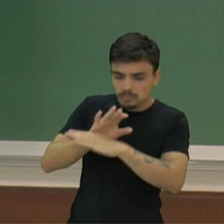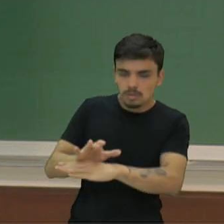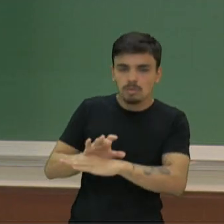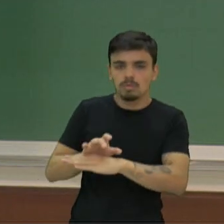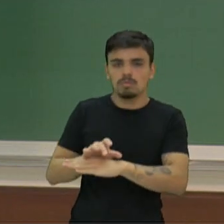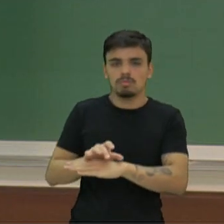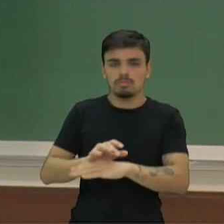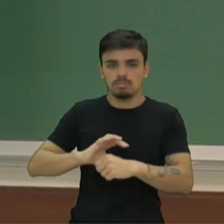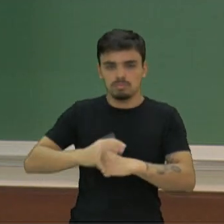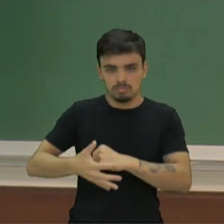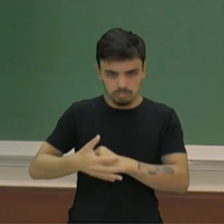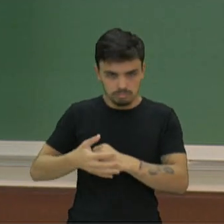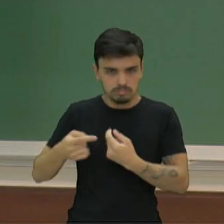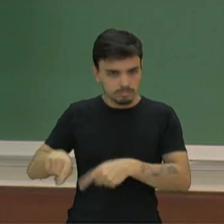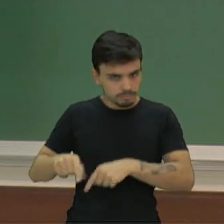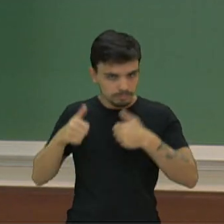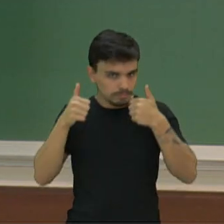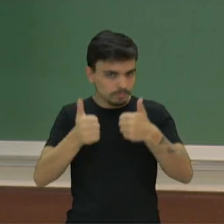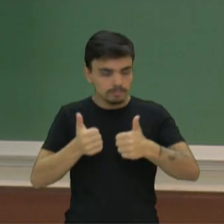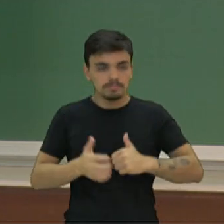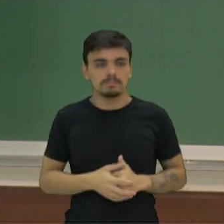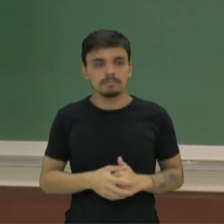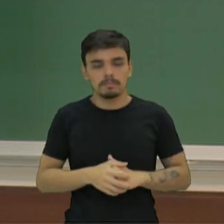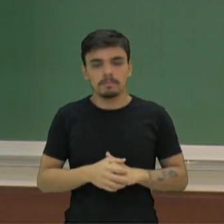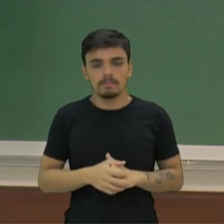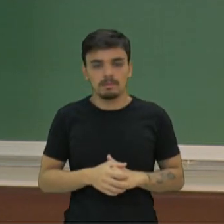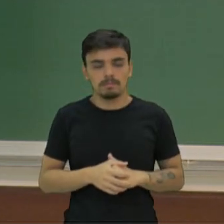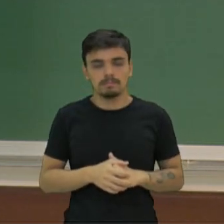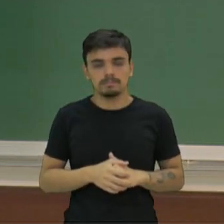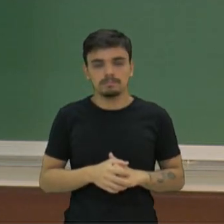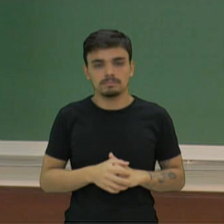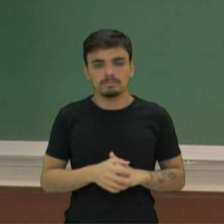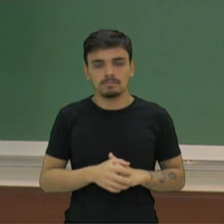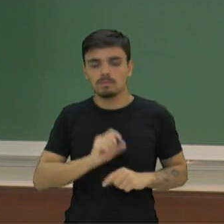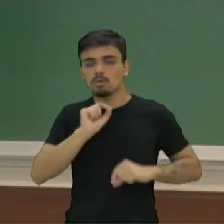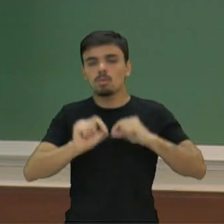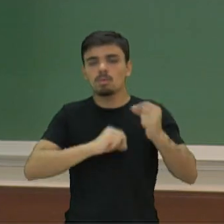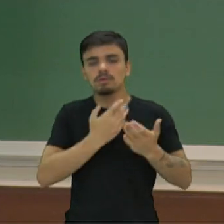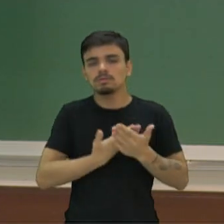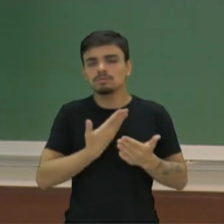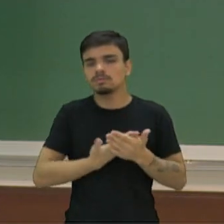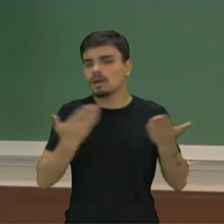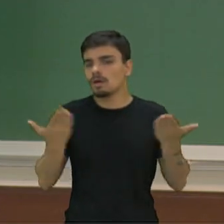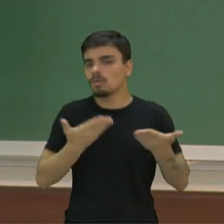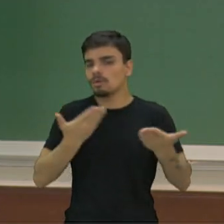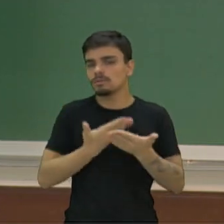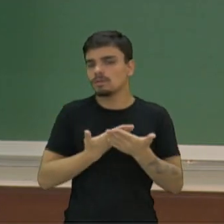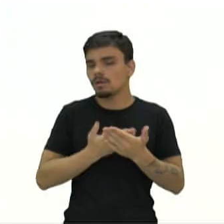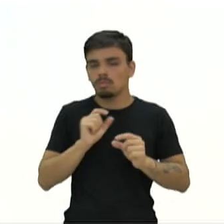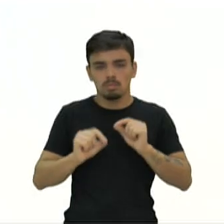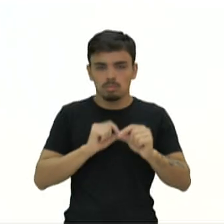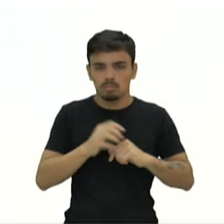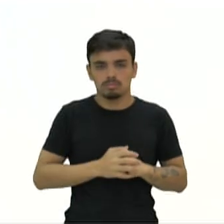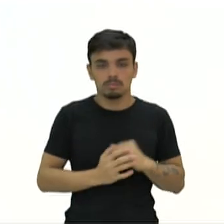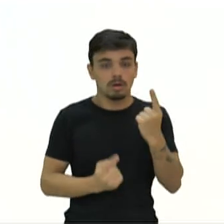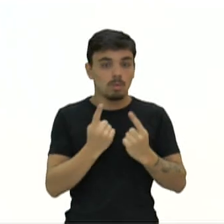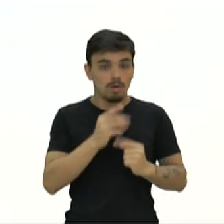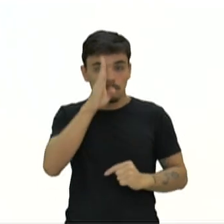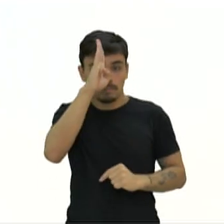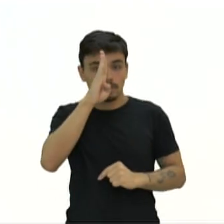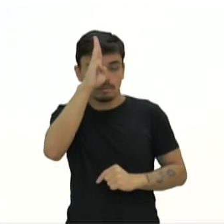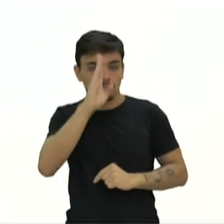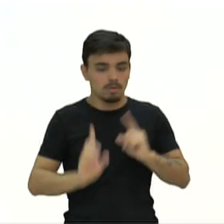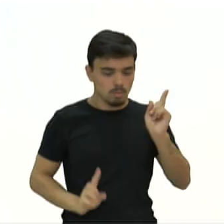atuantes na questão da Covid-19, ok? O que nós veremos na aula de hoje, pessoal? Quais são os principais